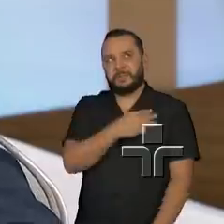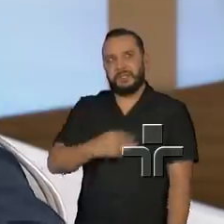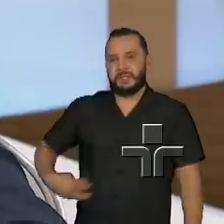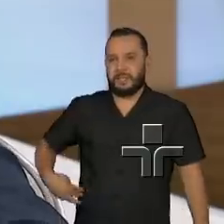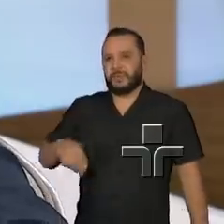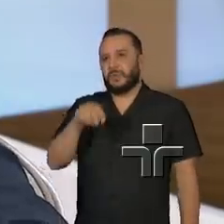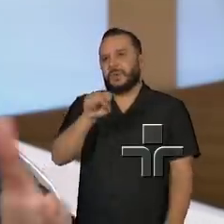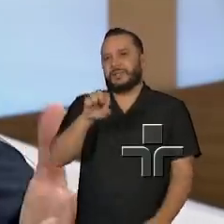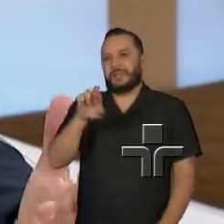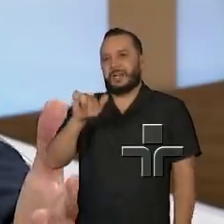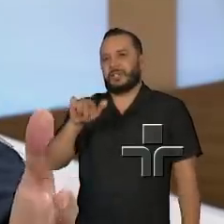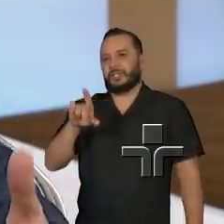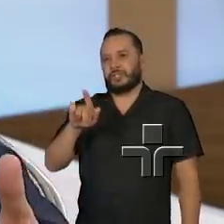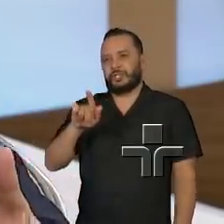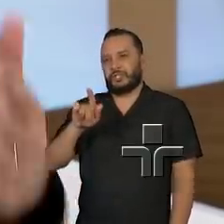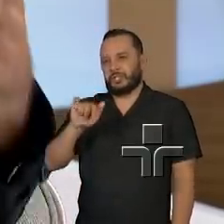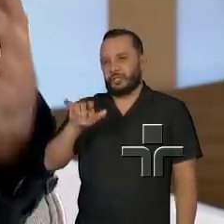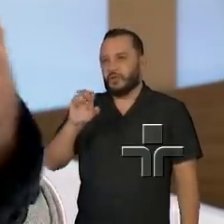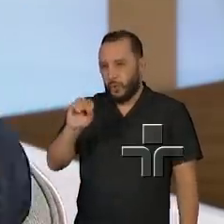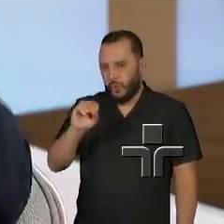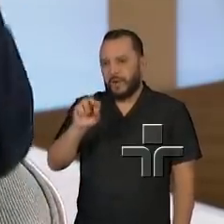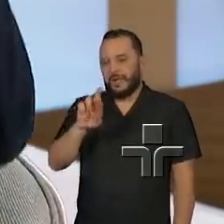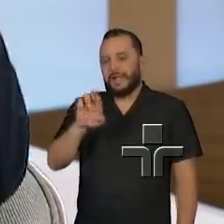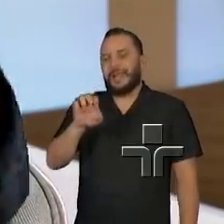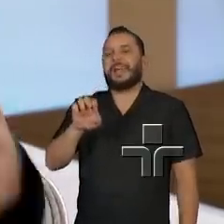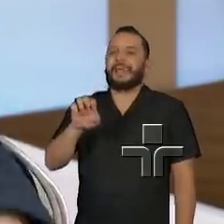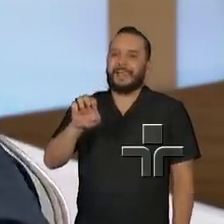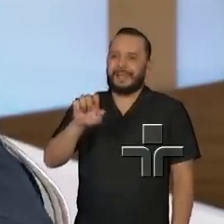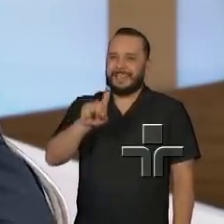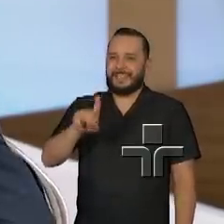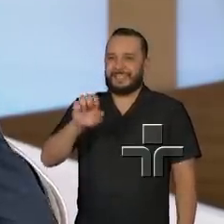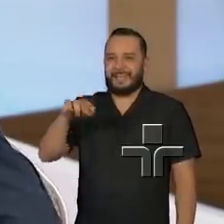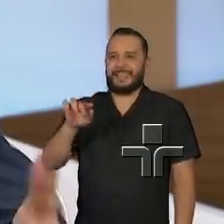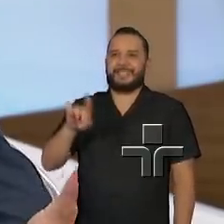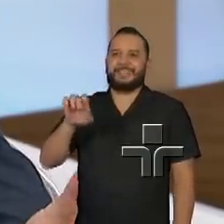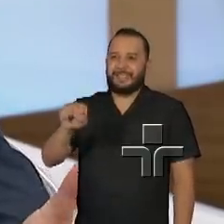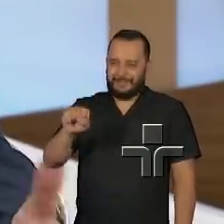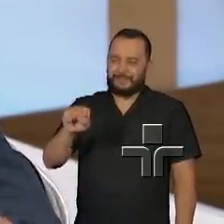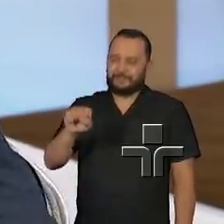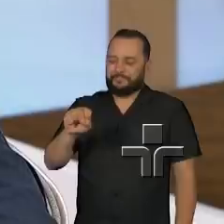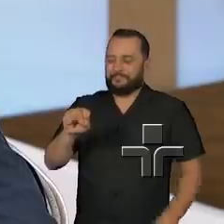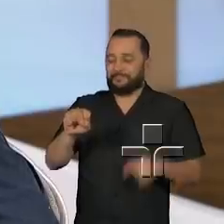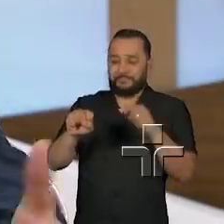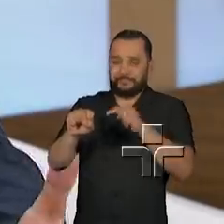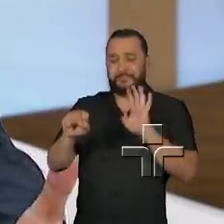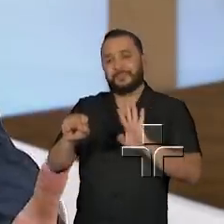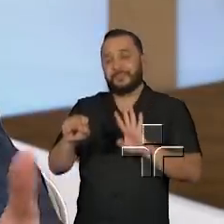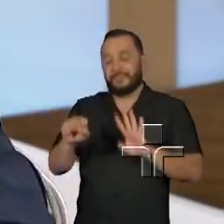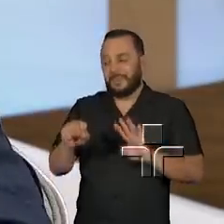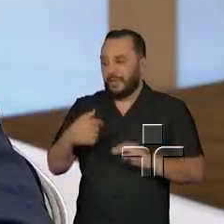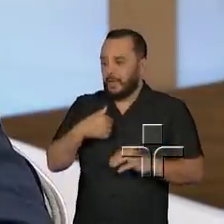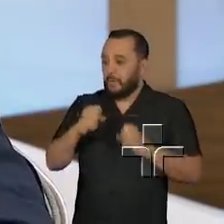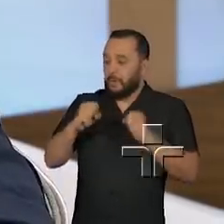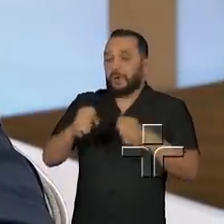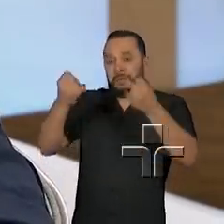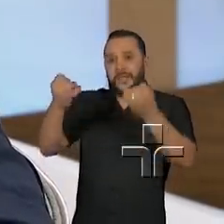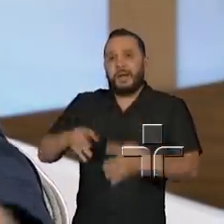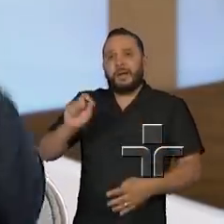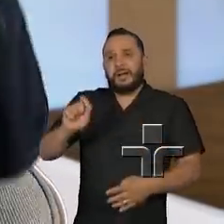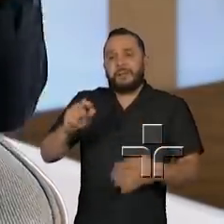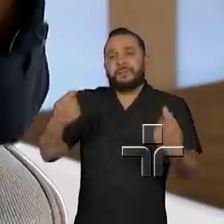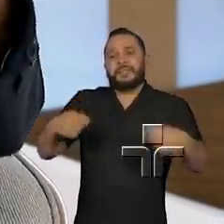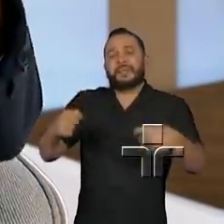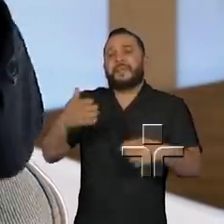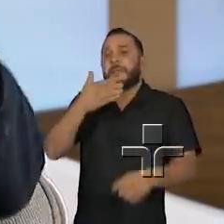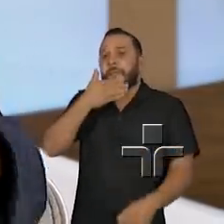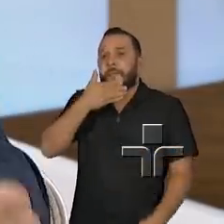Sérgio Rezende, um grande cientista, Sérgio Rezende, né, querido Sérgio Rezende, eu poderia falar aqui que nós precisávamos